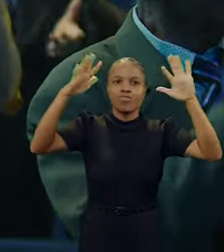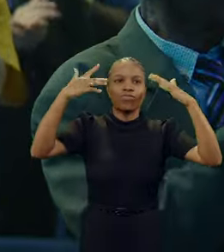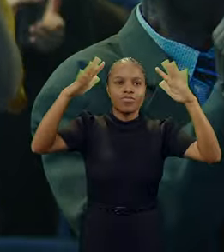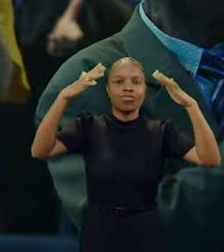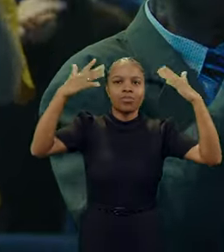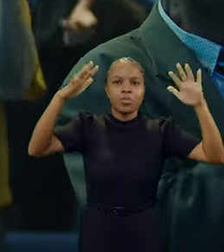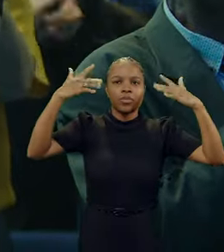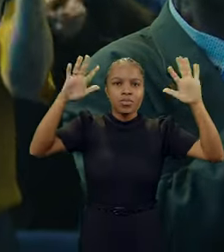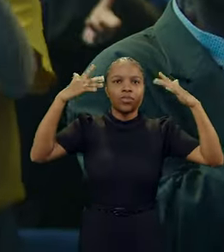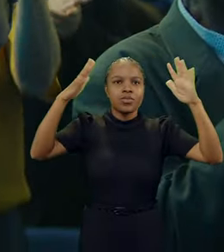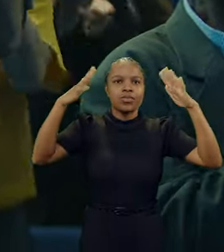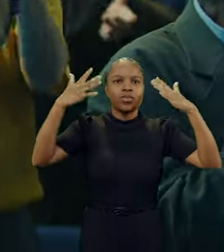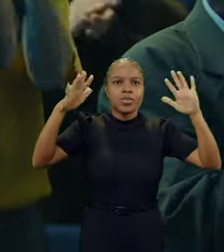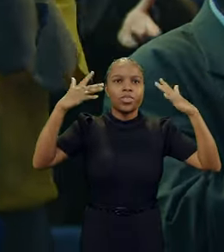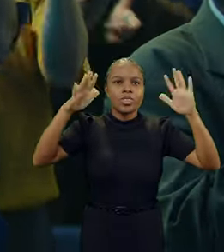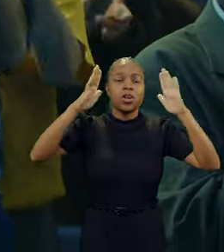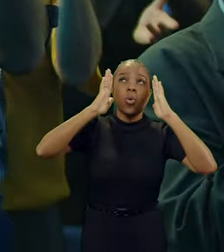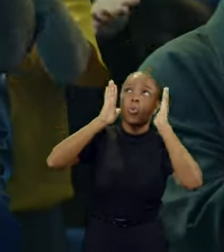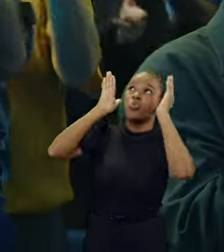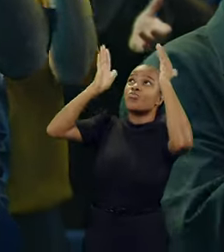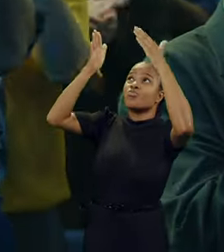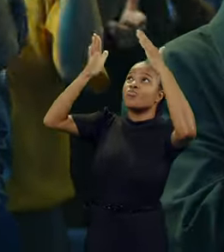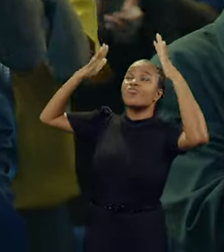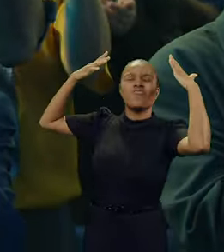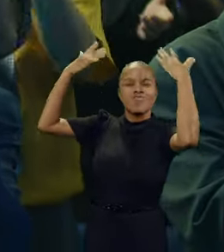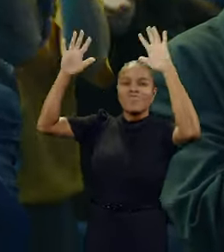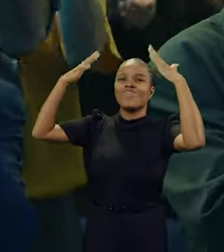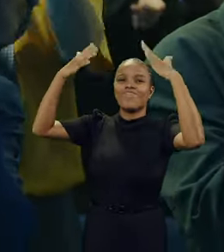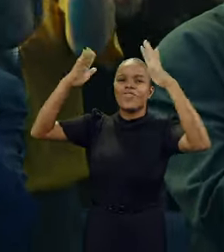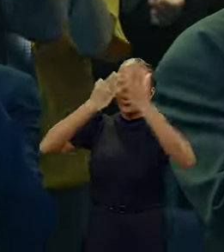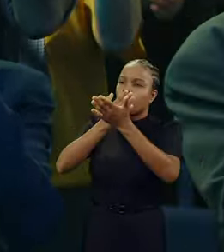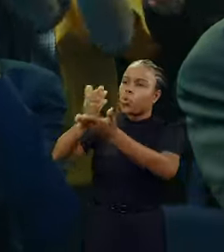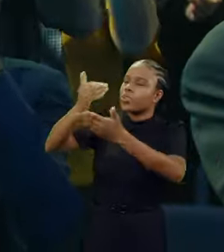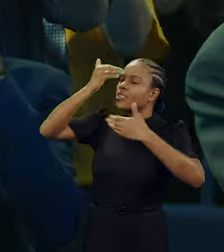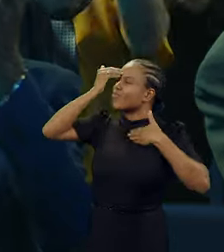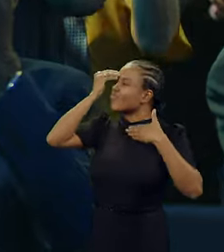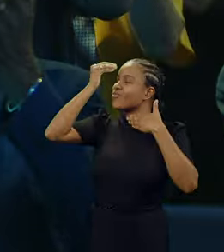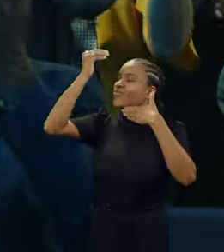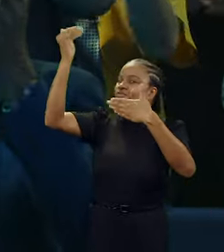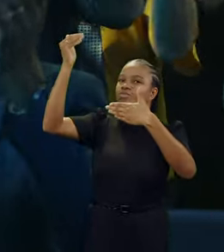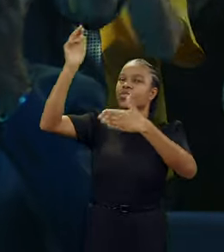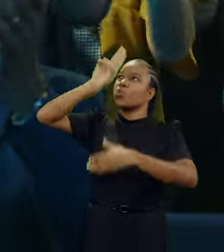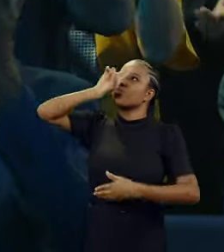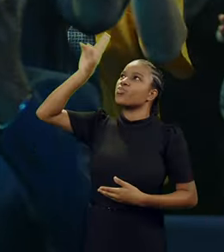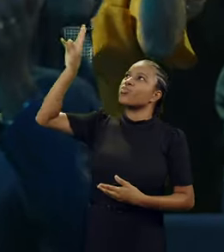Batendo palmas, olha para o céu e comece a glorificar o nome do rei.